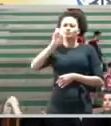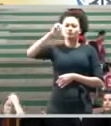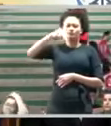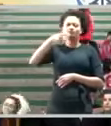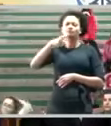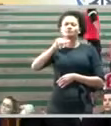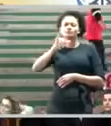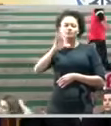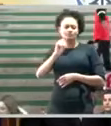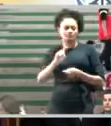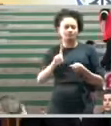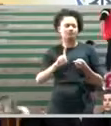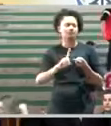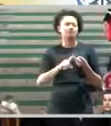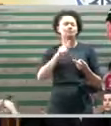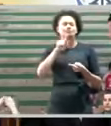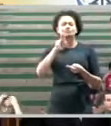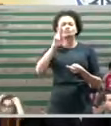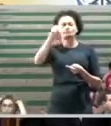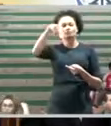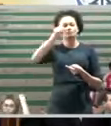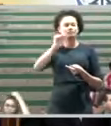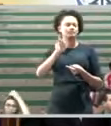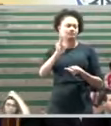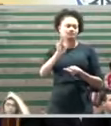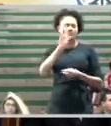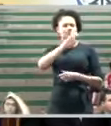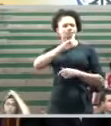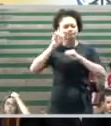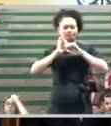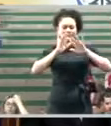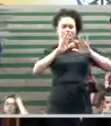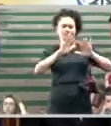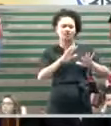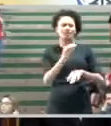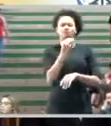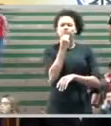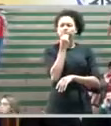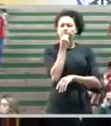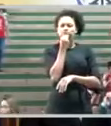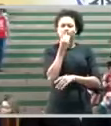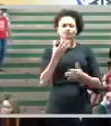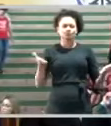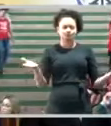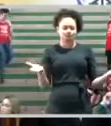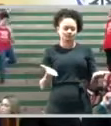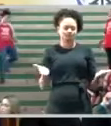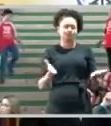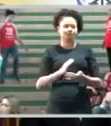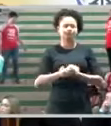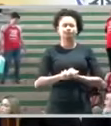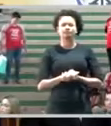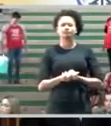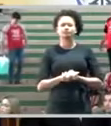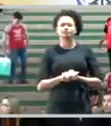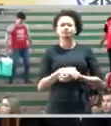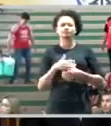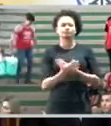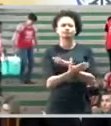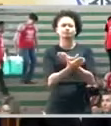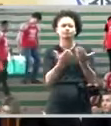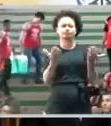também ao Gunar. Deus recompense-os pela oportunidade a me cedido. Queridos,